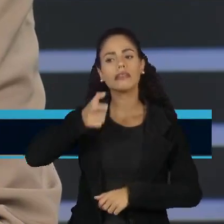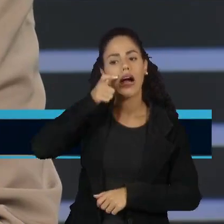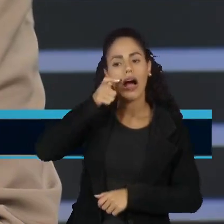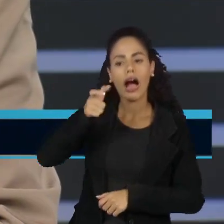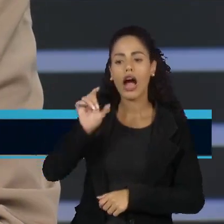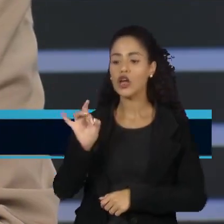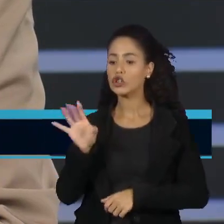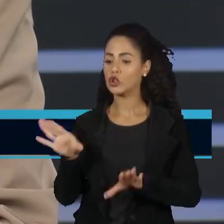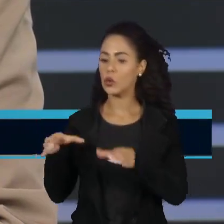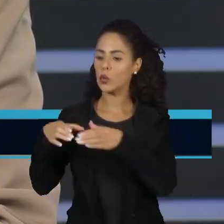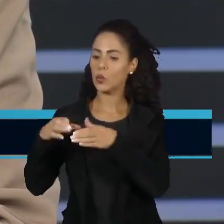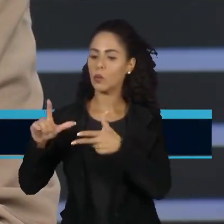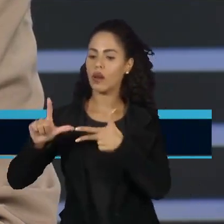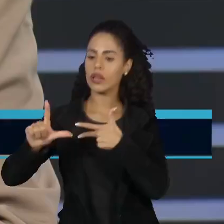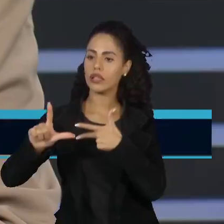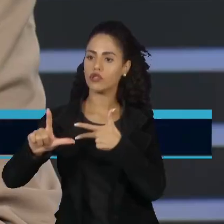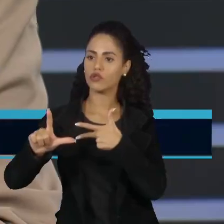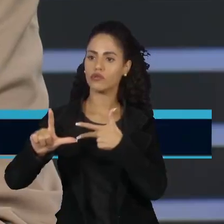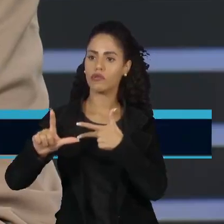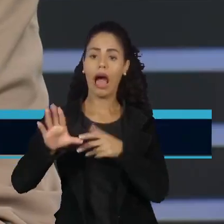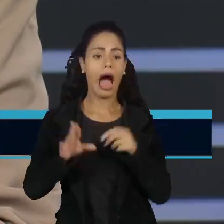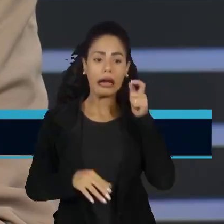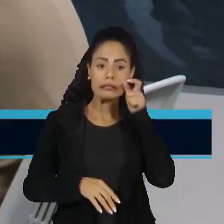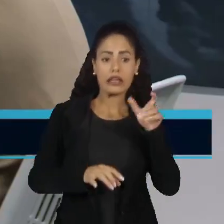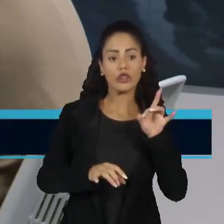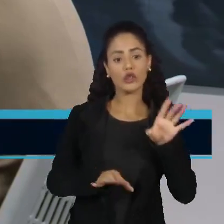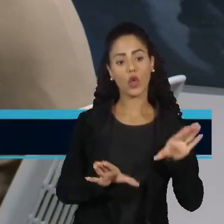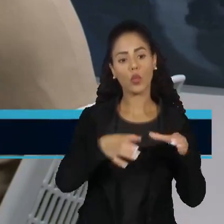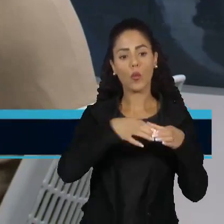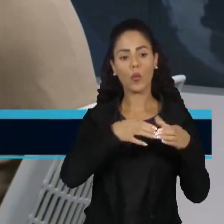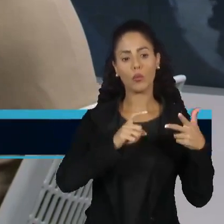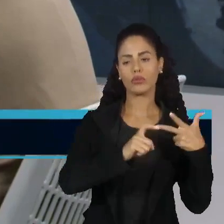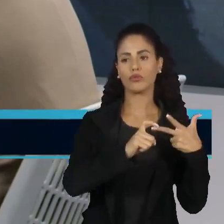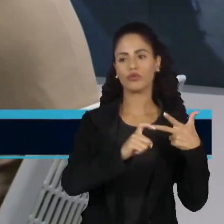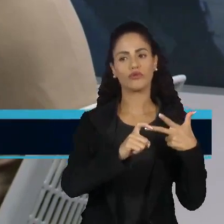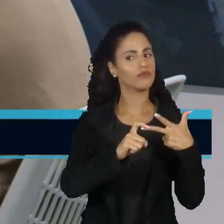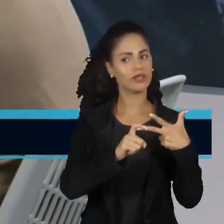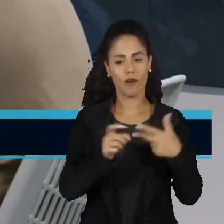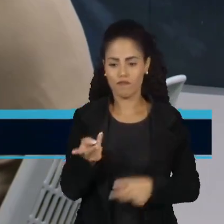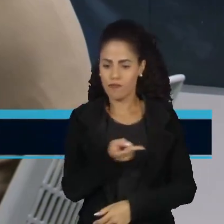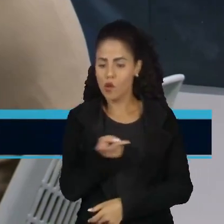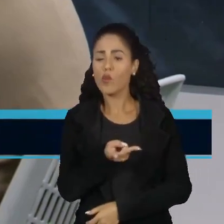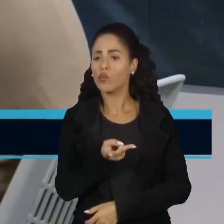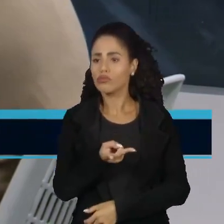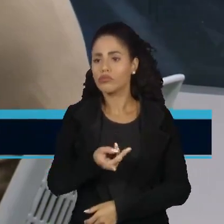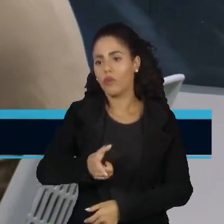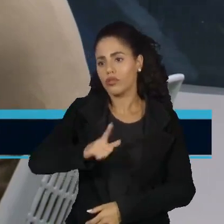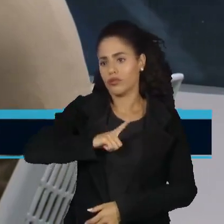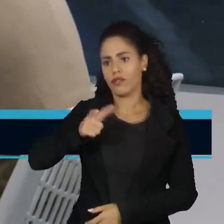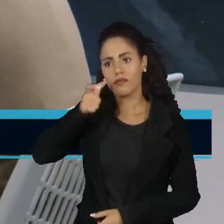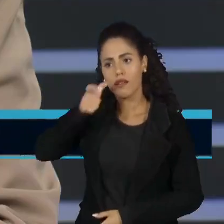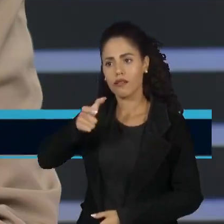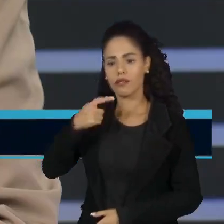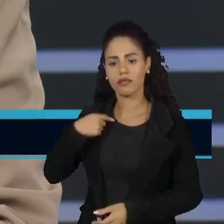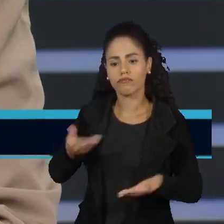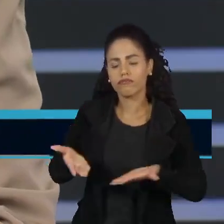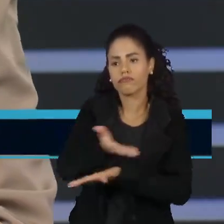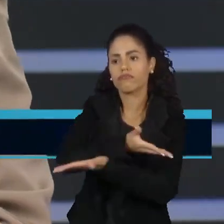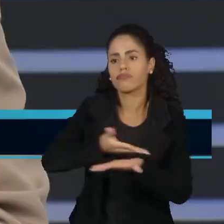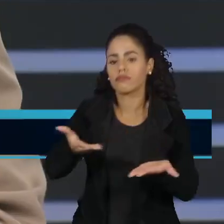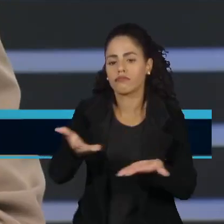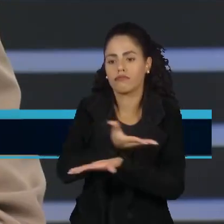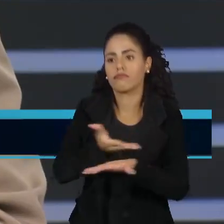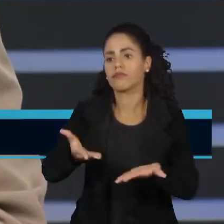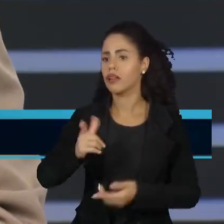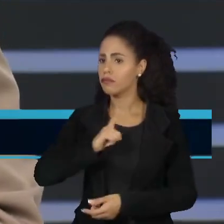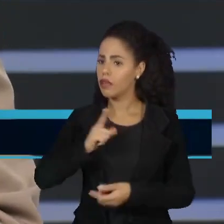do Legislativo, né, em fazer um contraponto a essa visão do Executivo, na verdade está representando lá